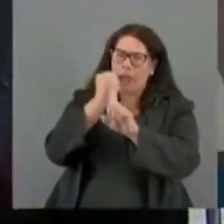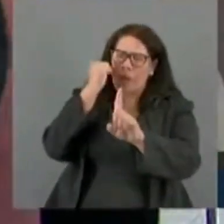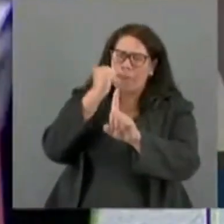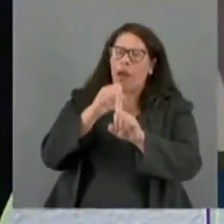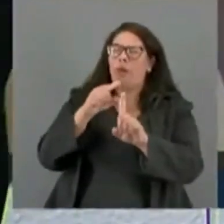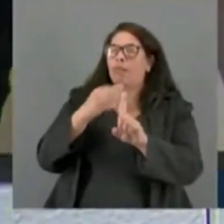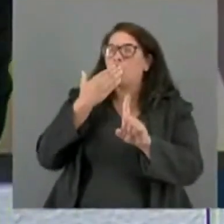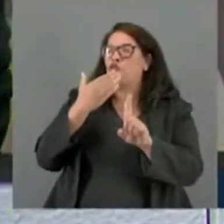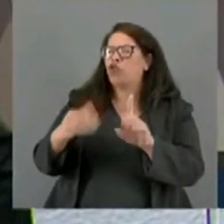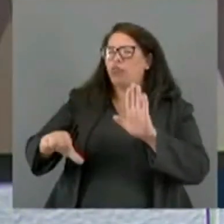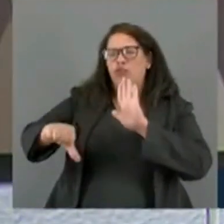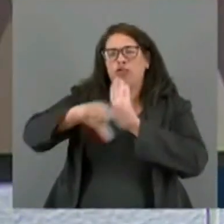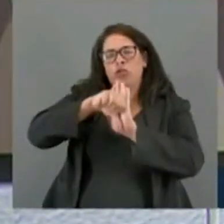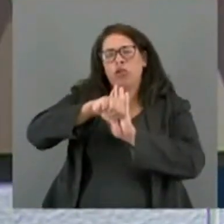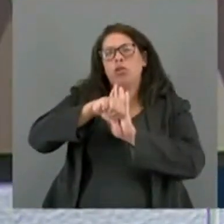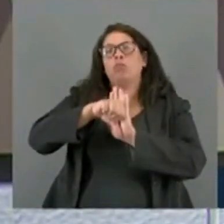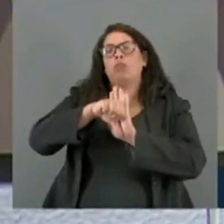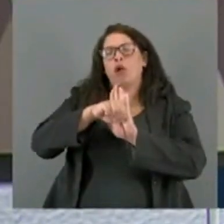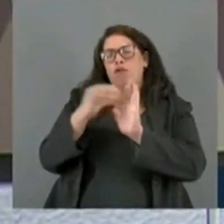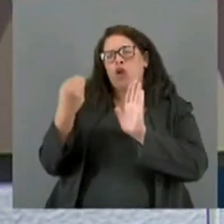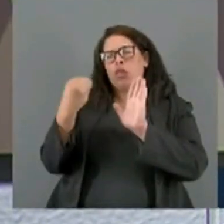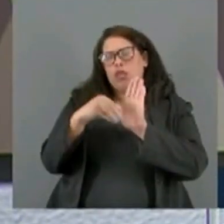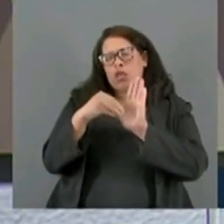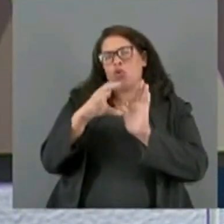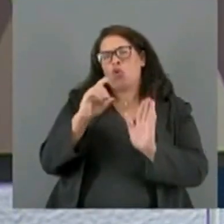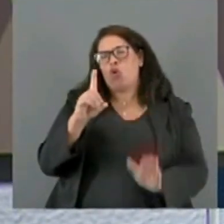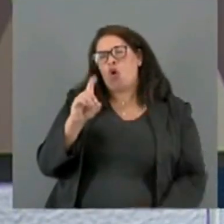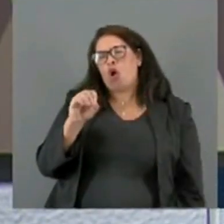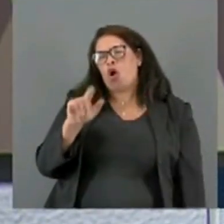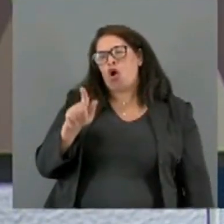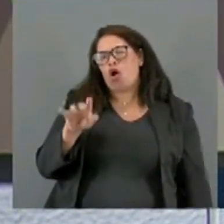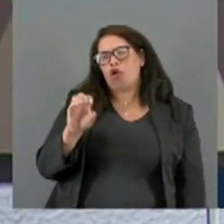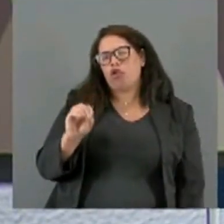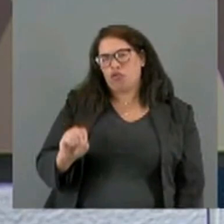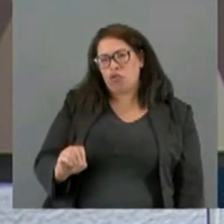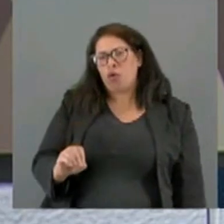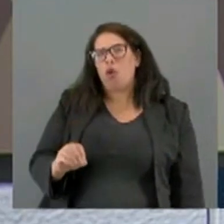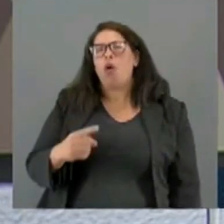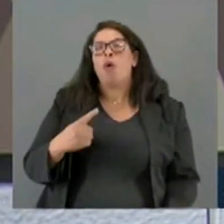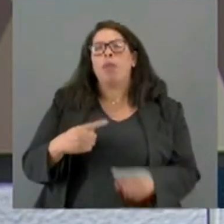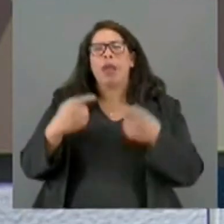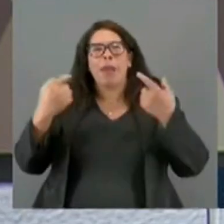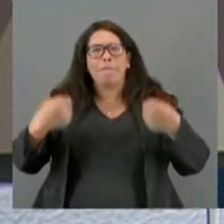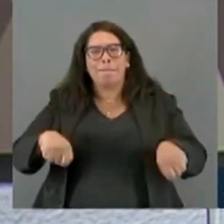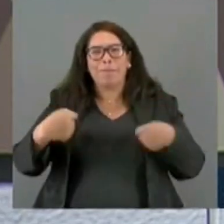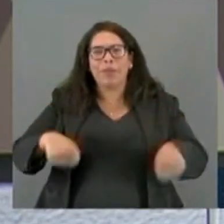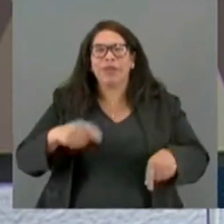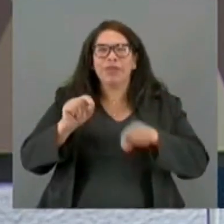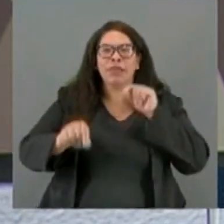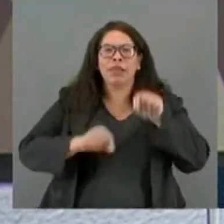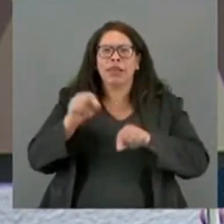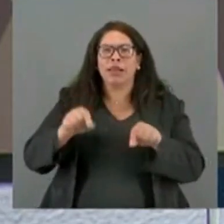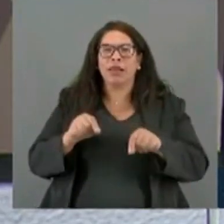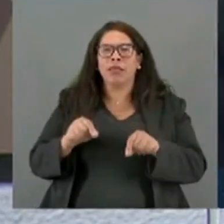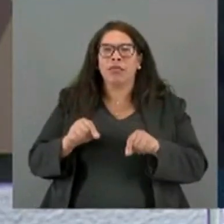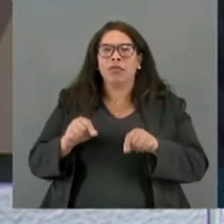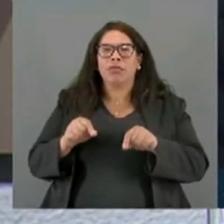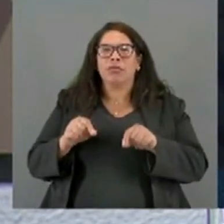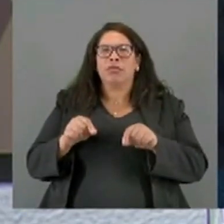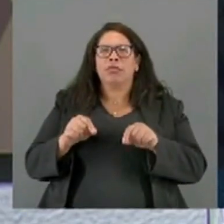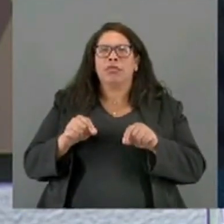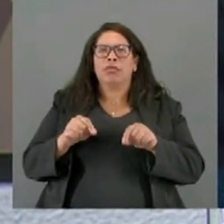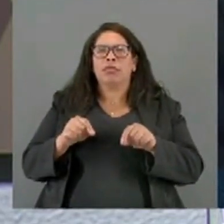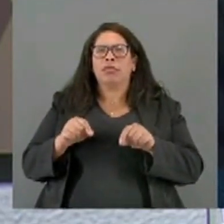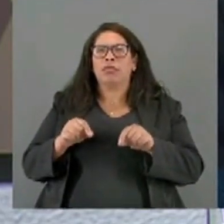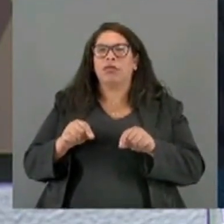foi incluído no Código Penal brasileiro recentemente, dado a necessidade em decorrência